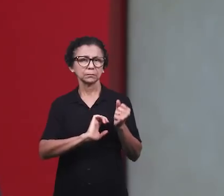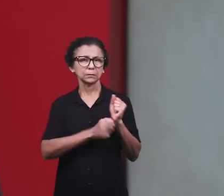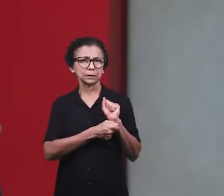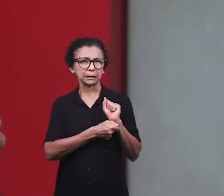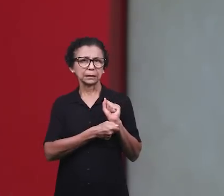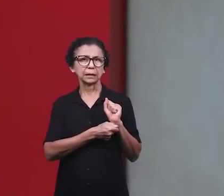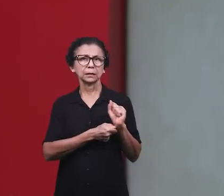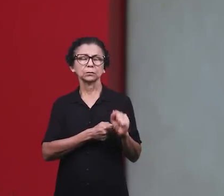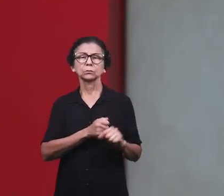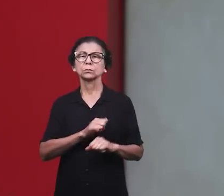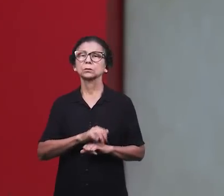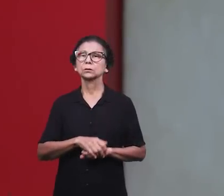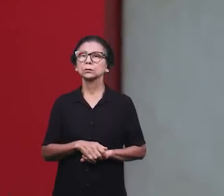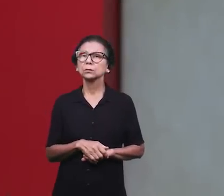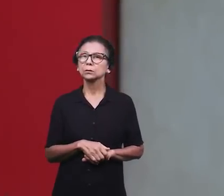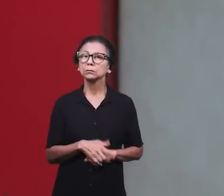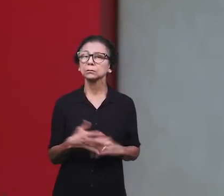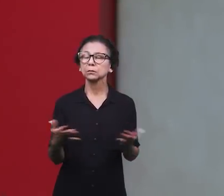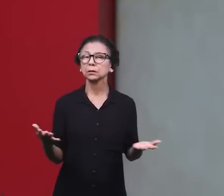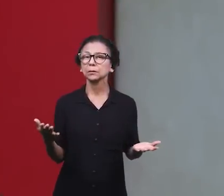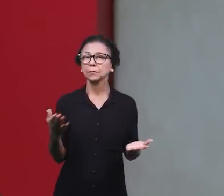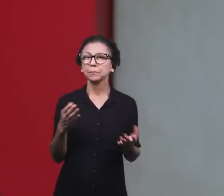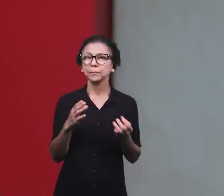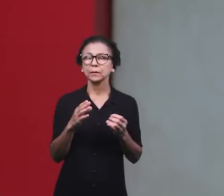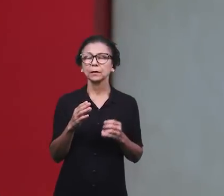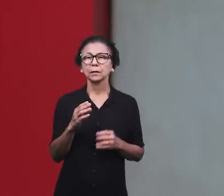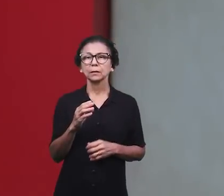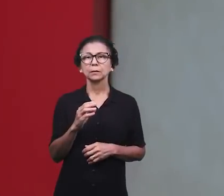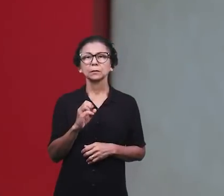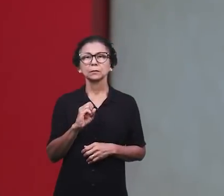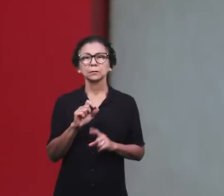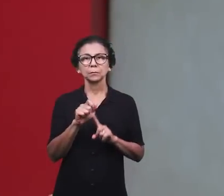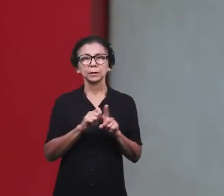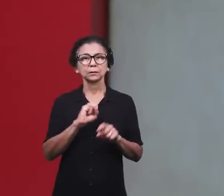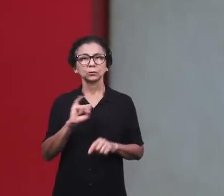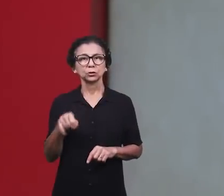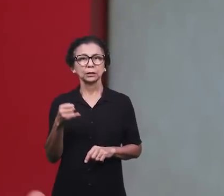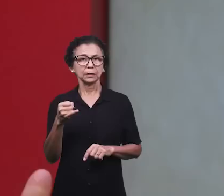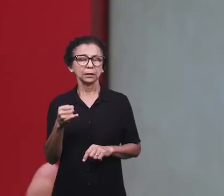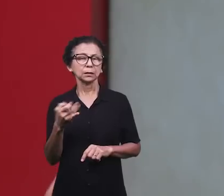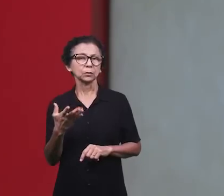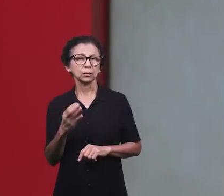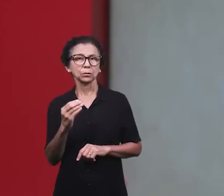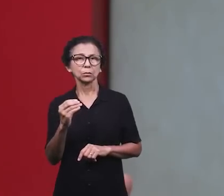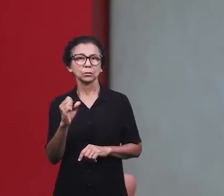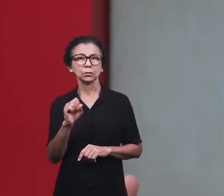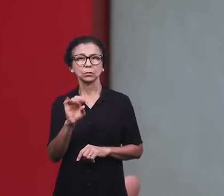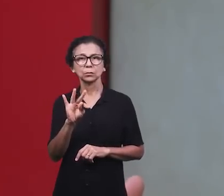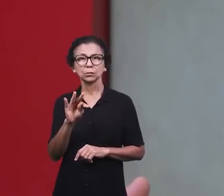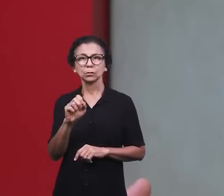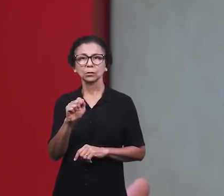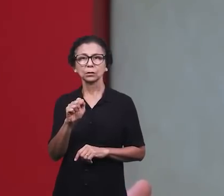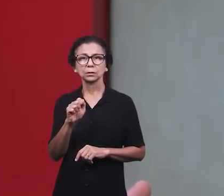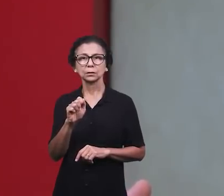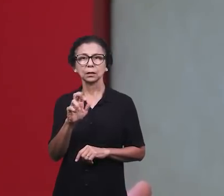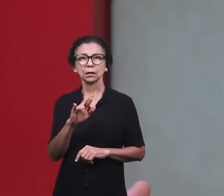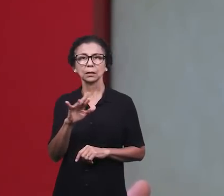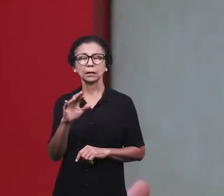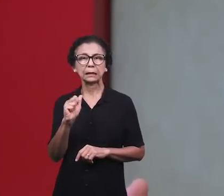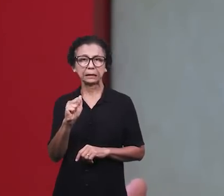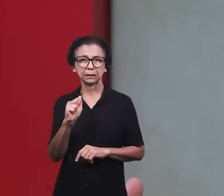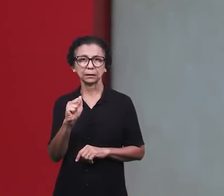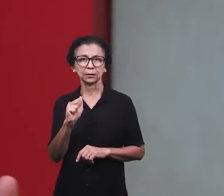Ainda recentemente, em janeiro, estivemos na Costa Rica, de um pastor que não